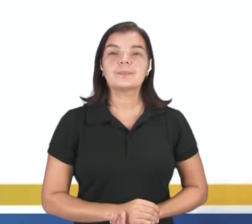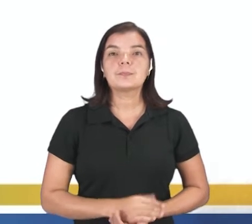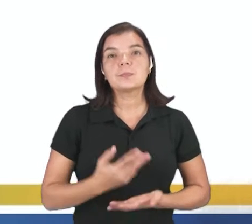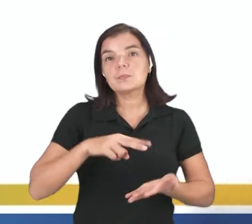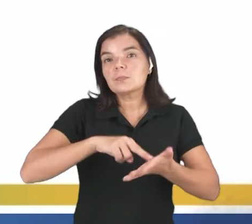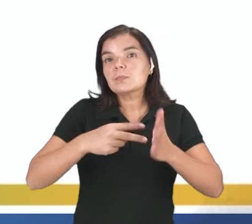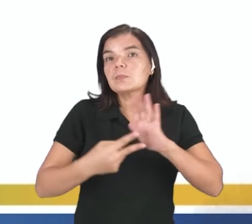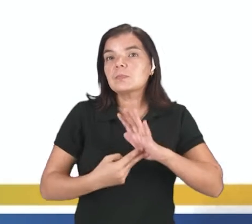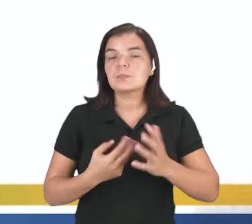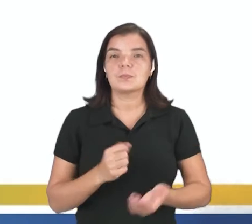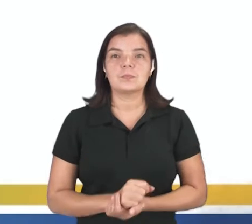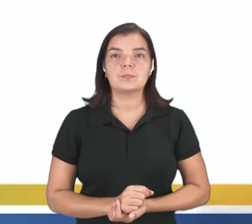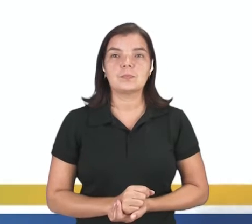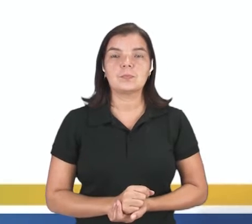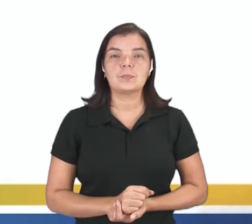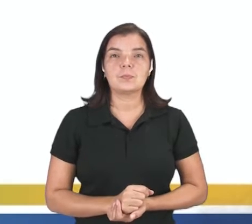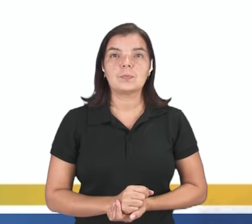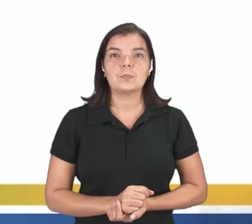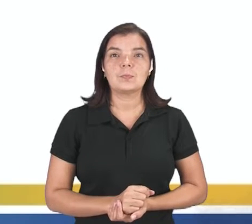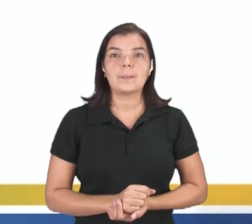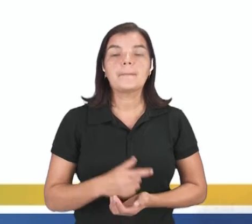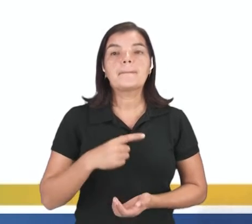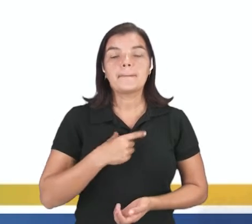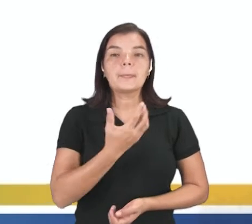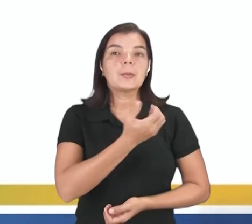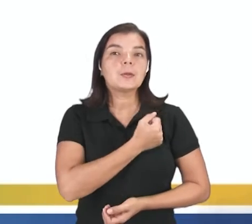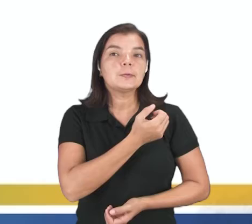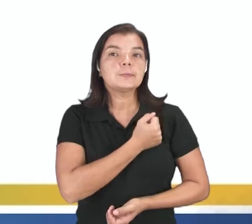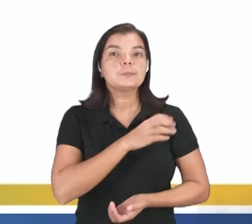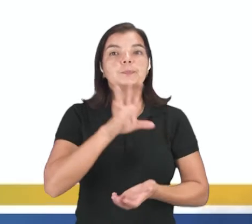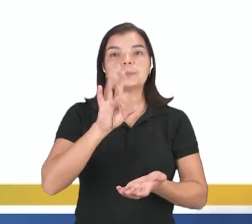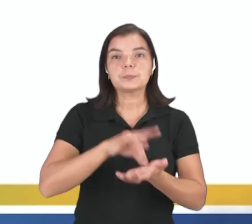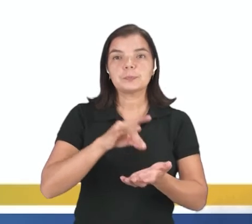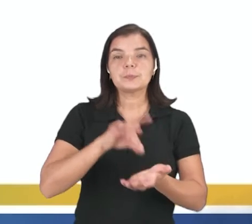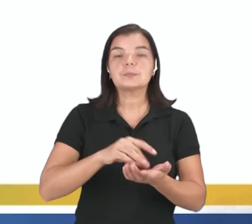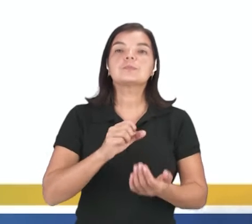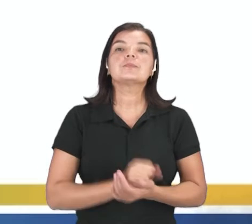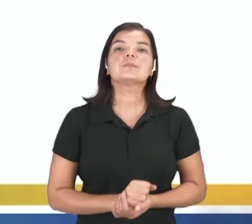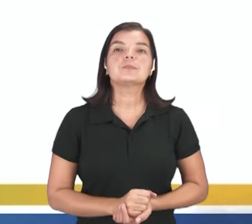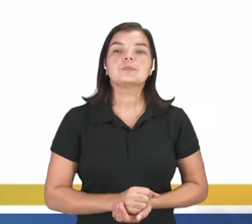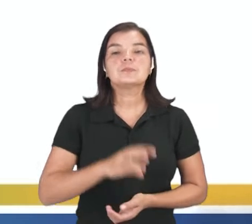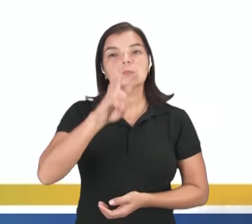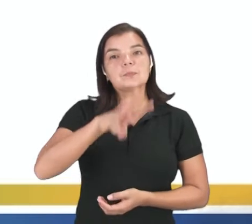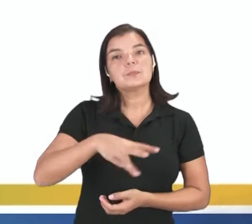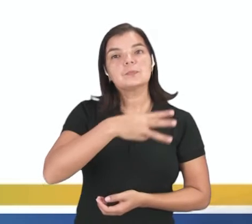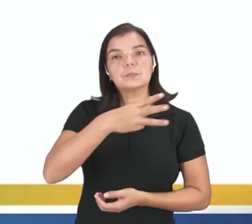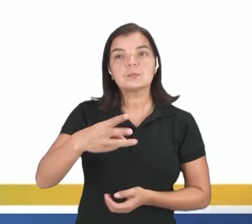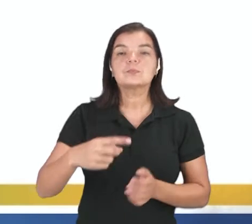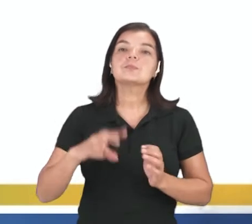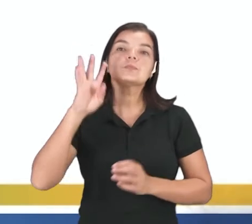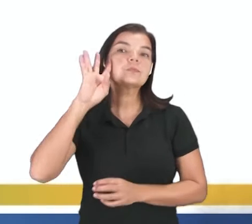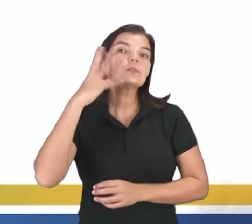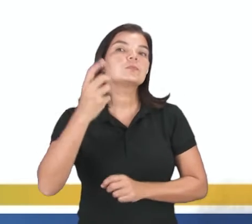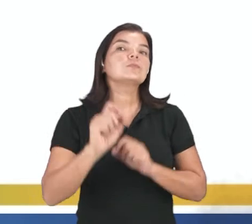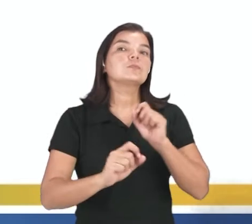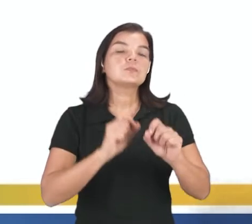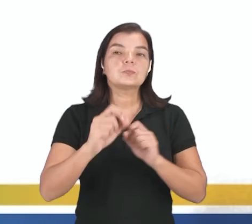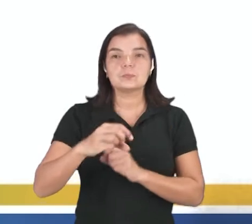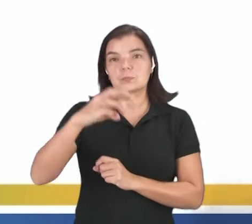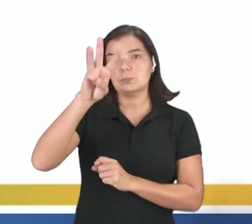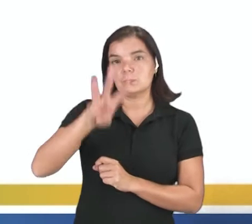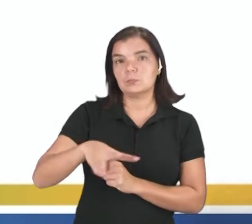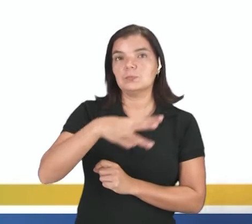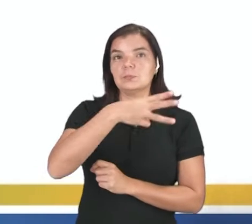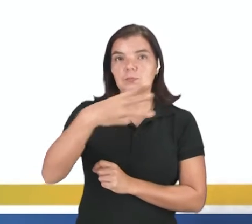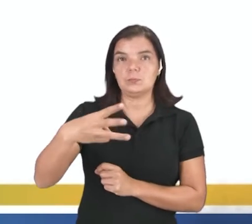Ou seja, o produto desse número real por essa matriz, ela resultará nessa matriz